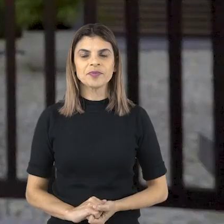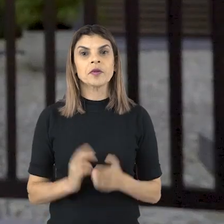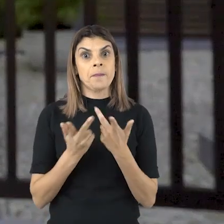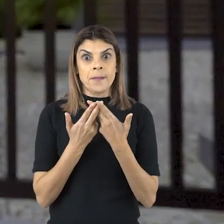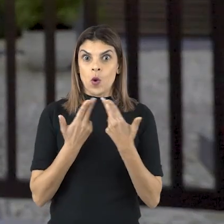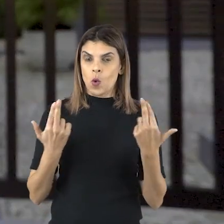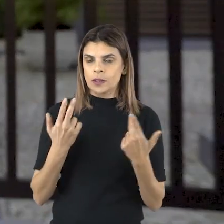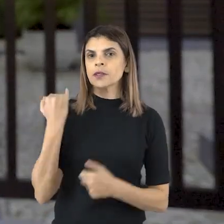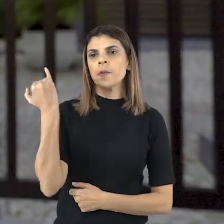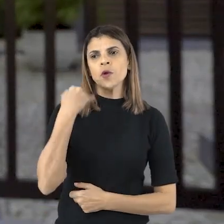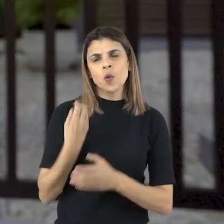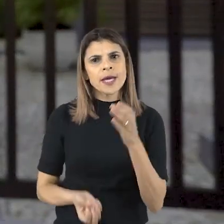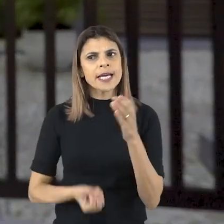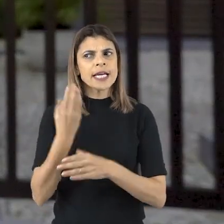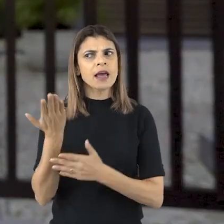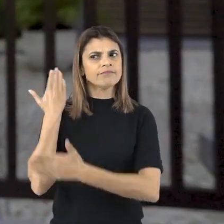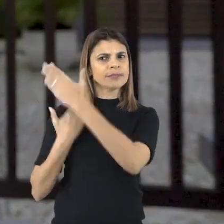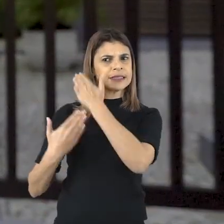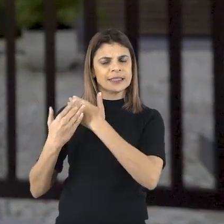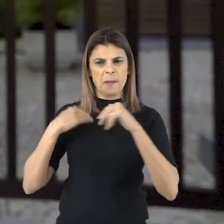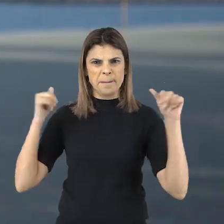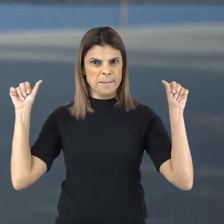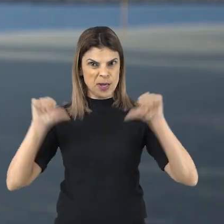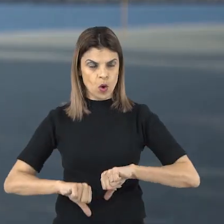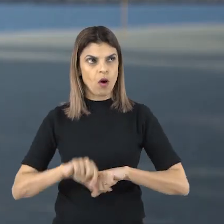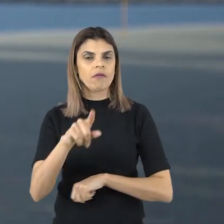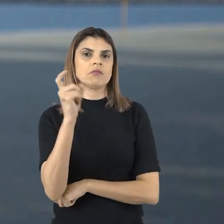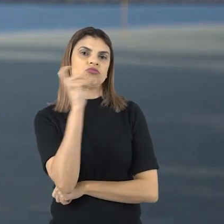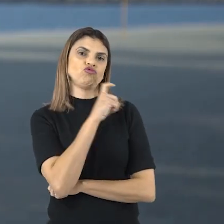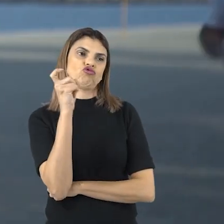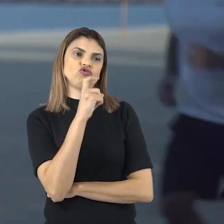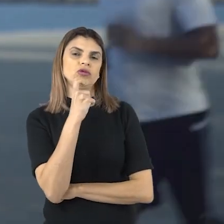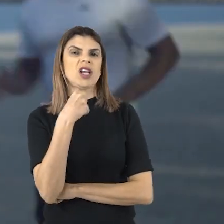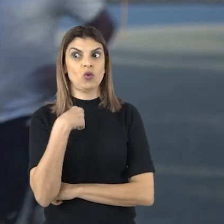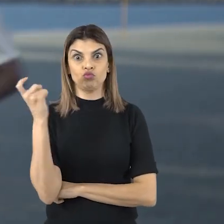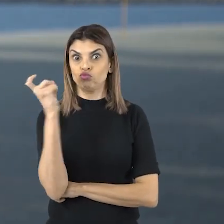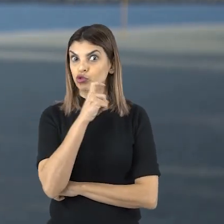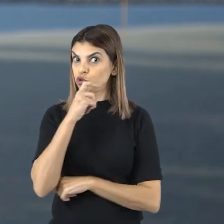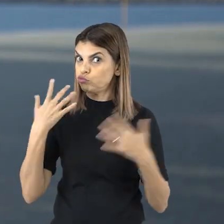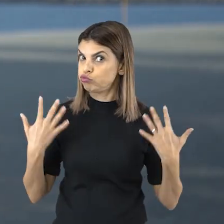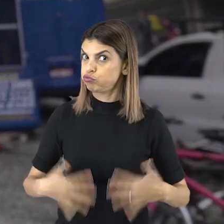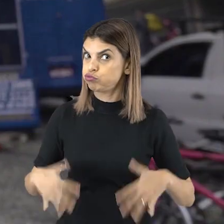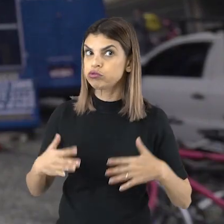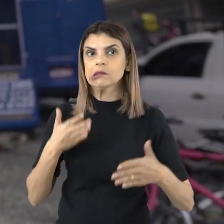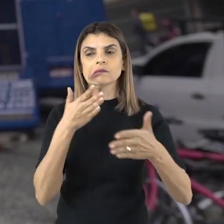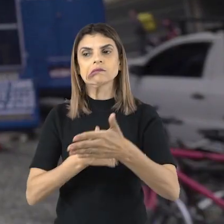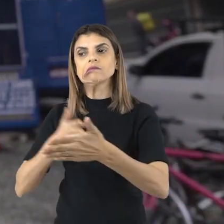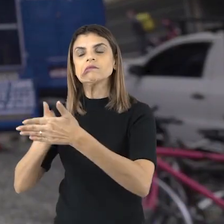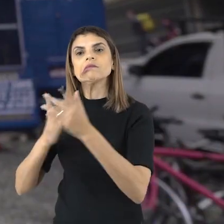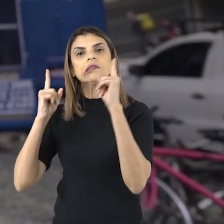A pior coisa foram algumas mentiras que eu falei. Mentira. Eu menti bastante. Foram